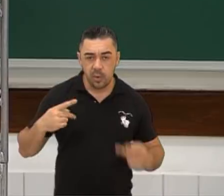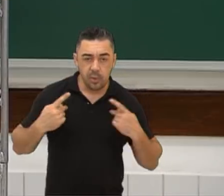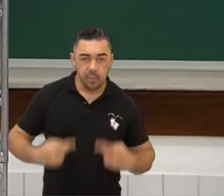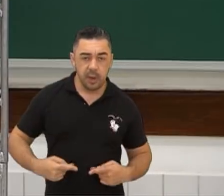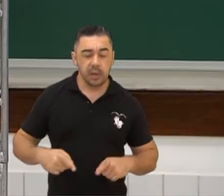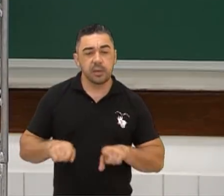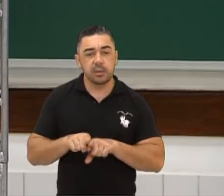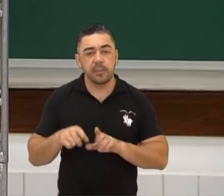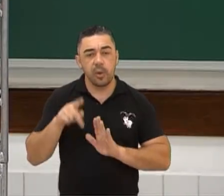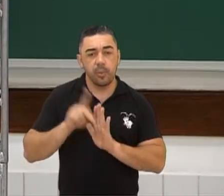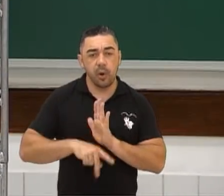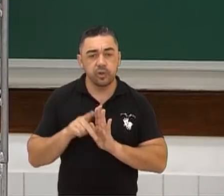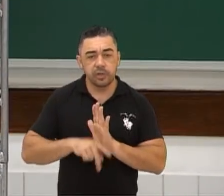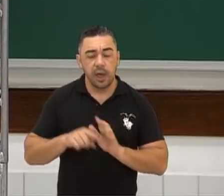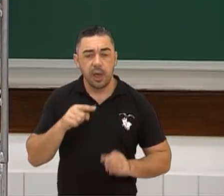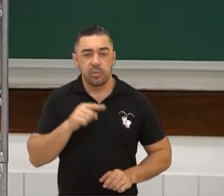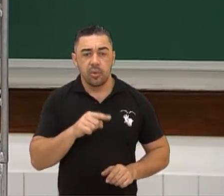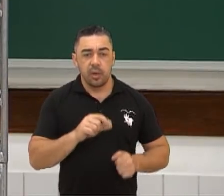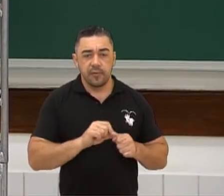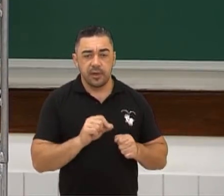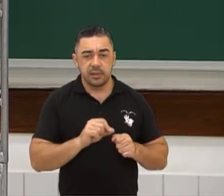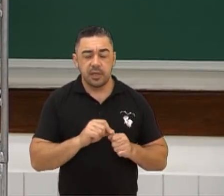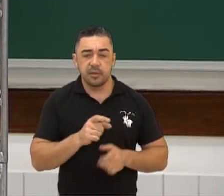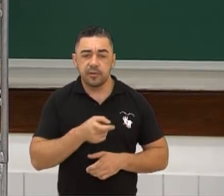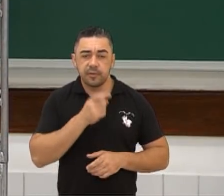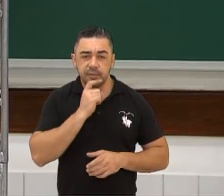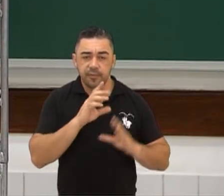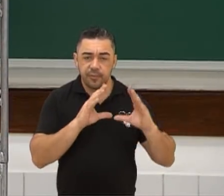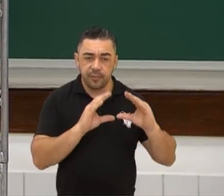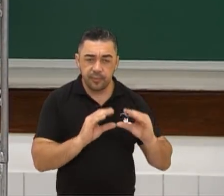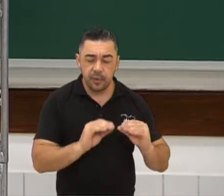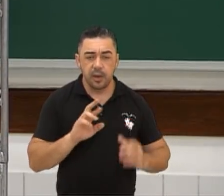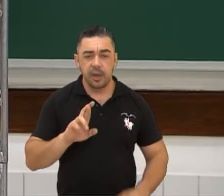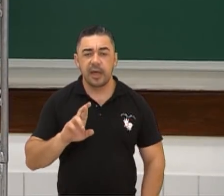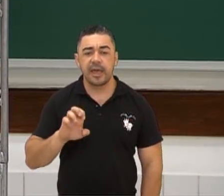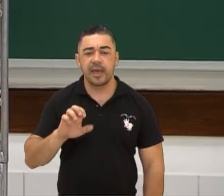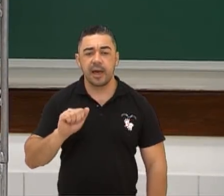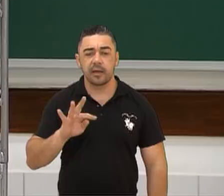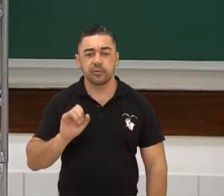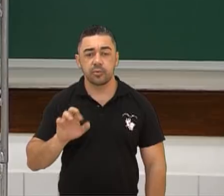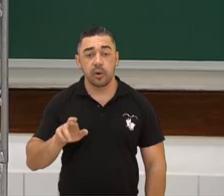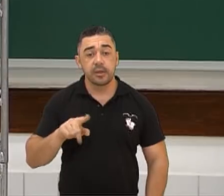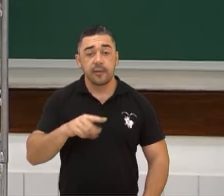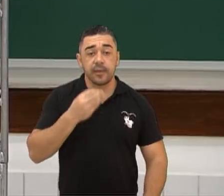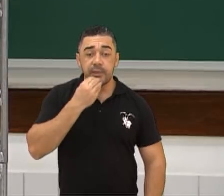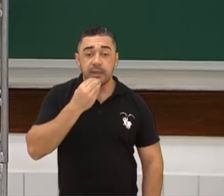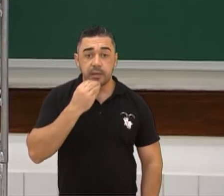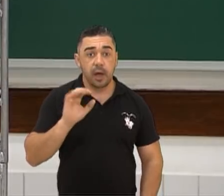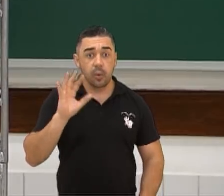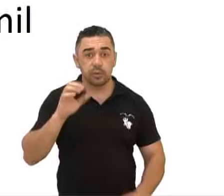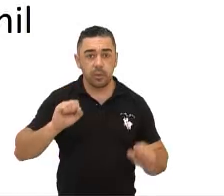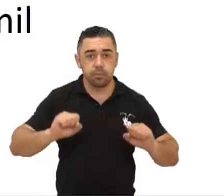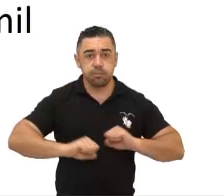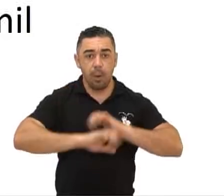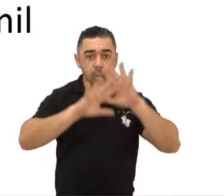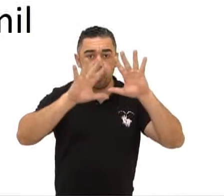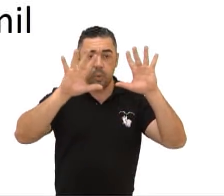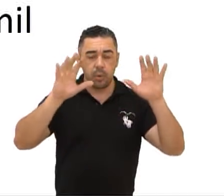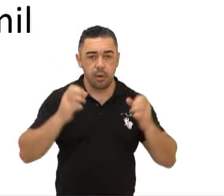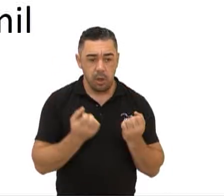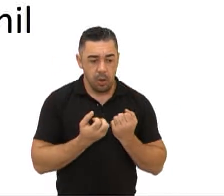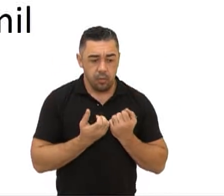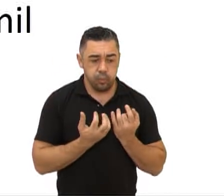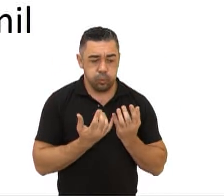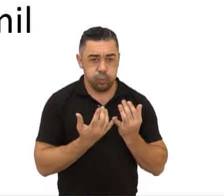projeto em si dos reatores. Durante testes de segurança, houve essa explosão. O incêndio,